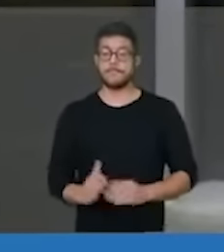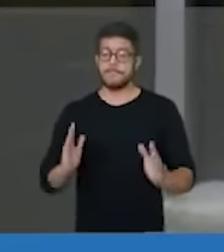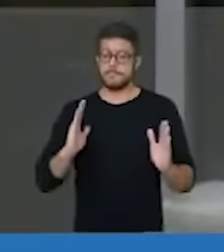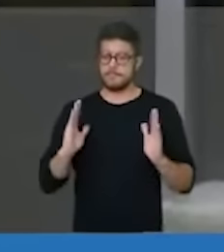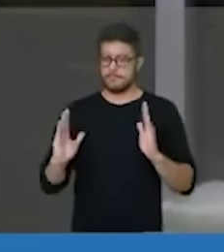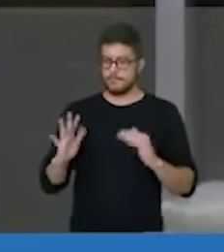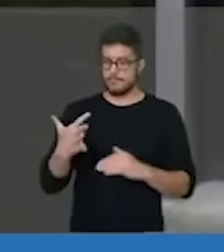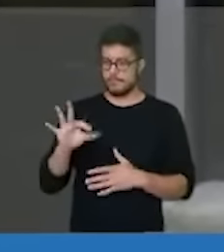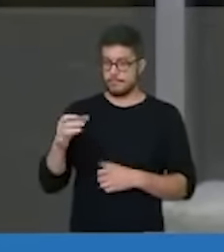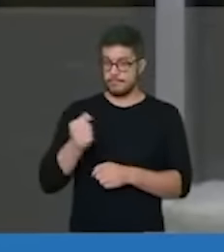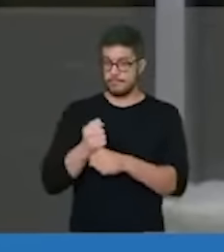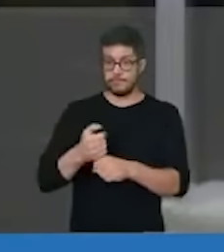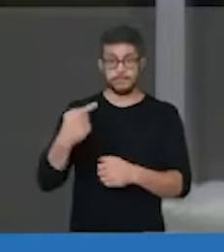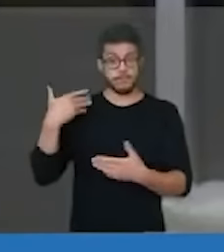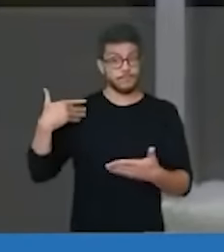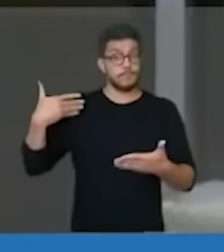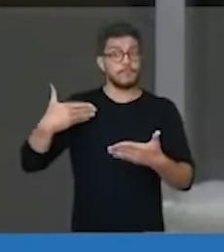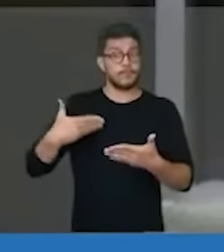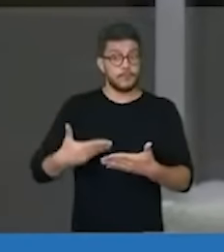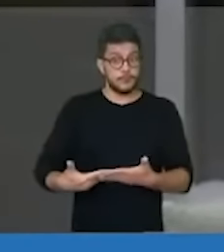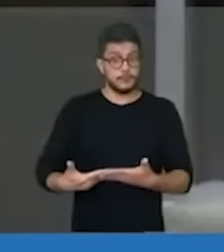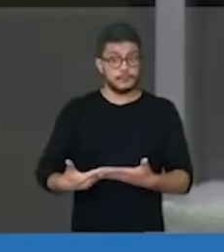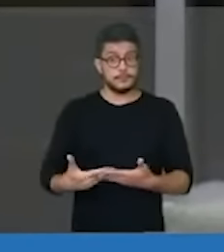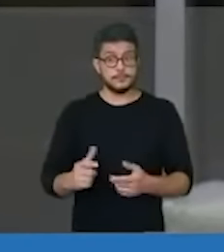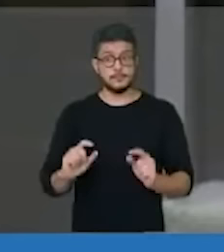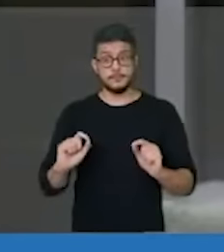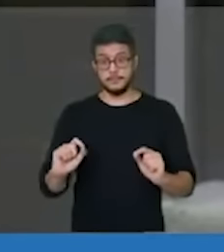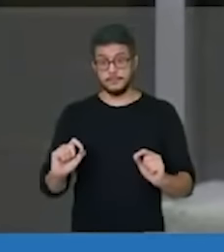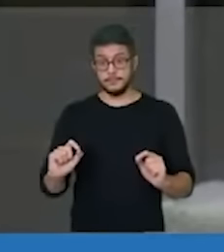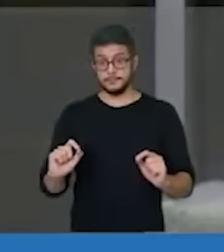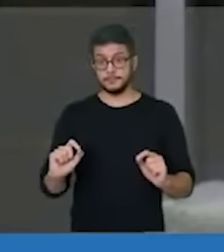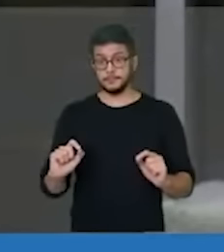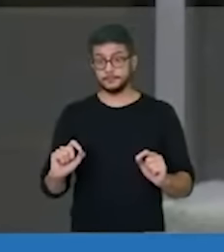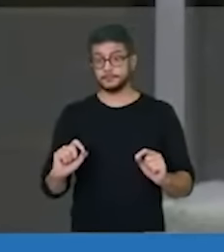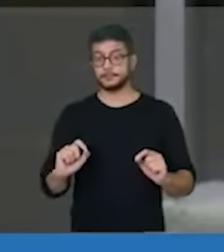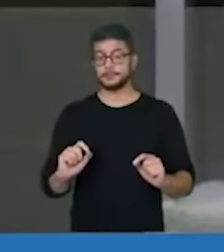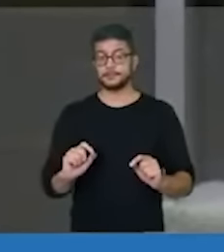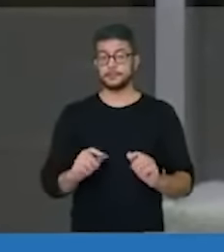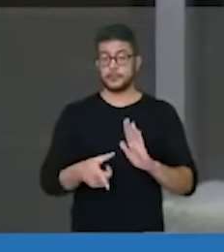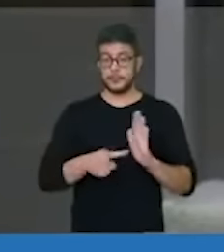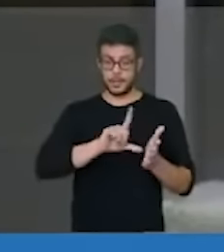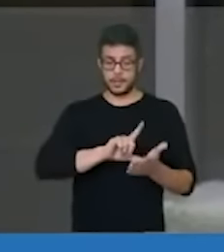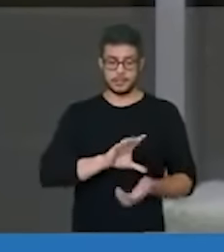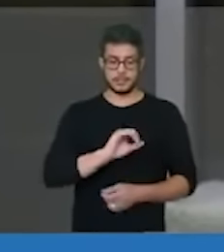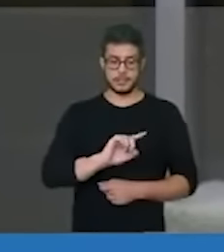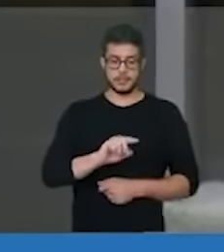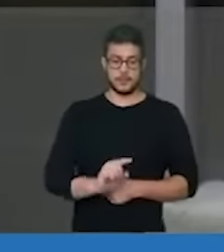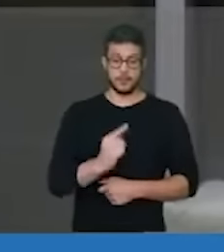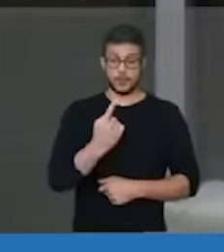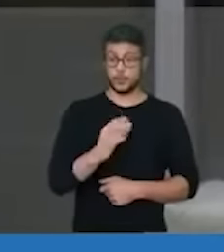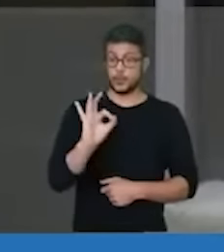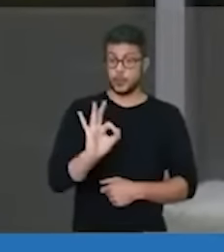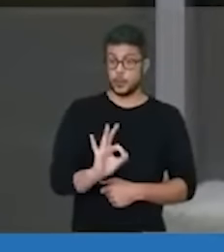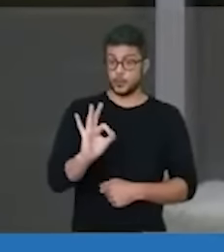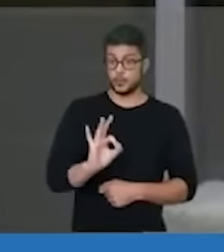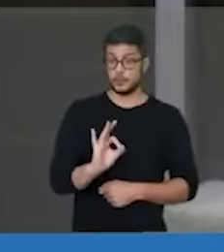em relação a gastos discricionários da União cresceu de 0,1% para